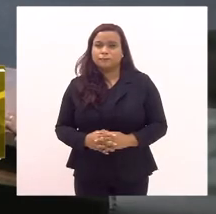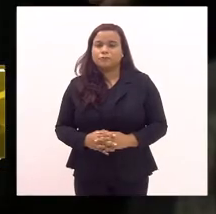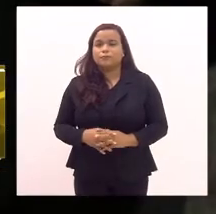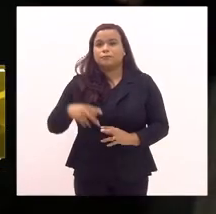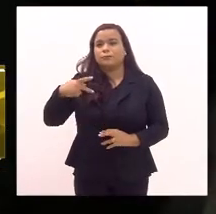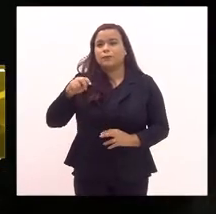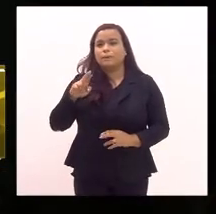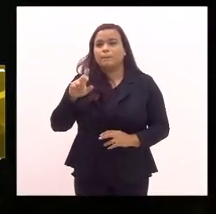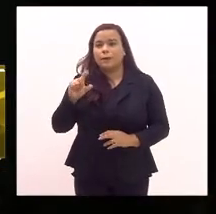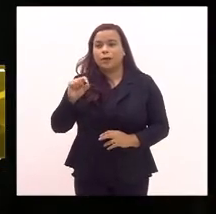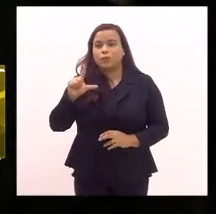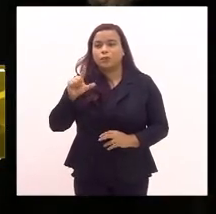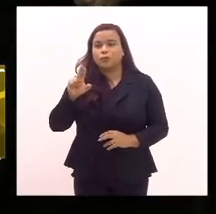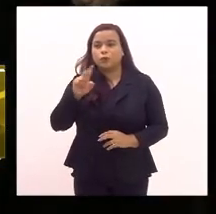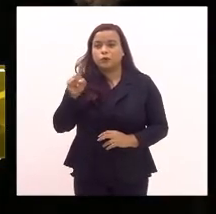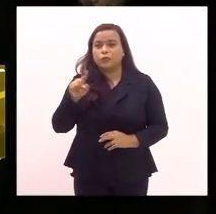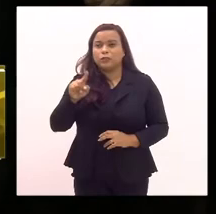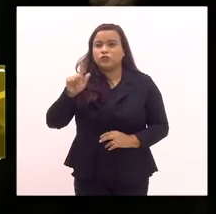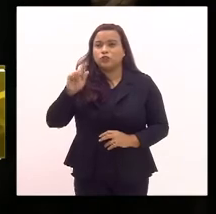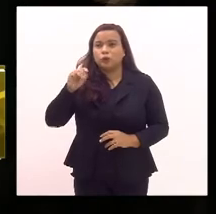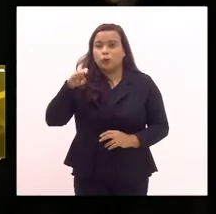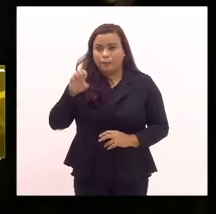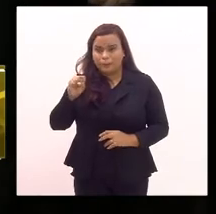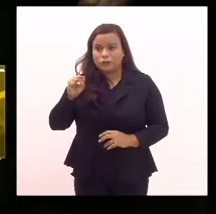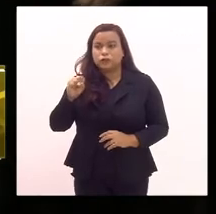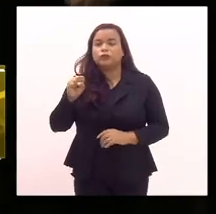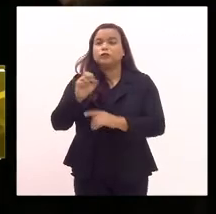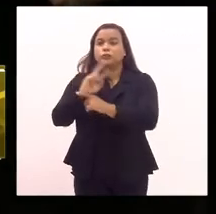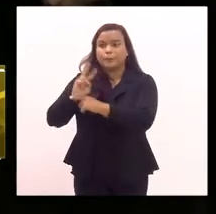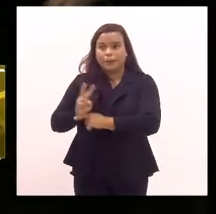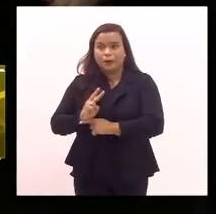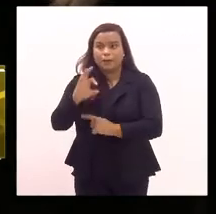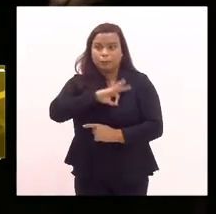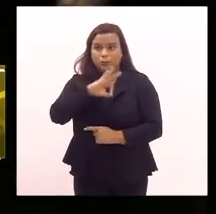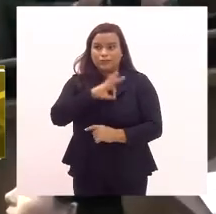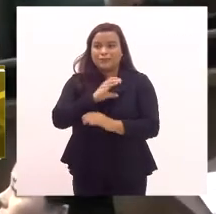Paulo Luiz Gomes Sobreira, inspetor de Polícia Civil.